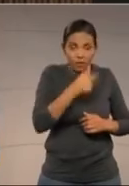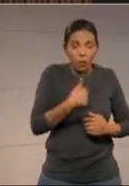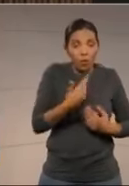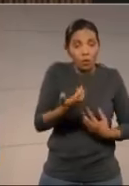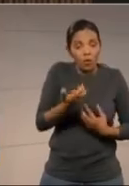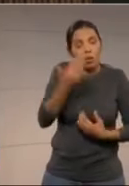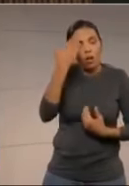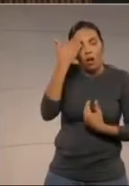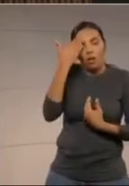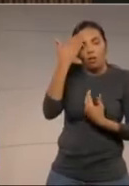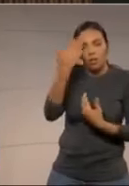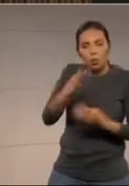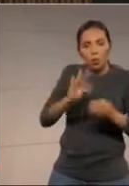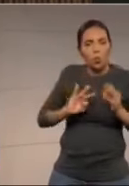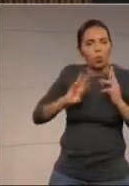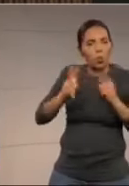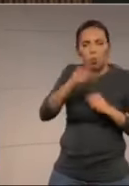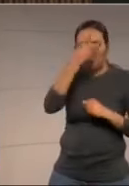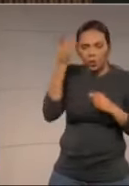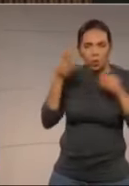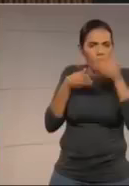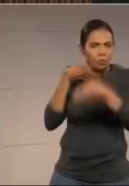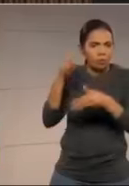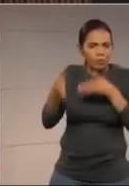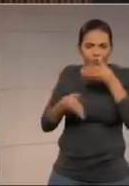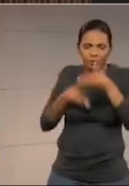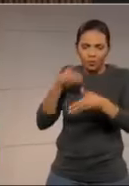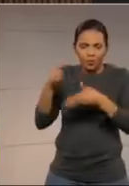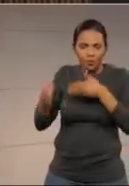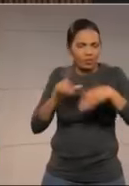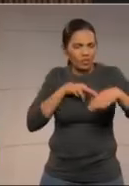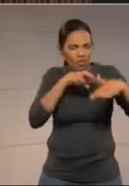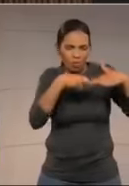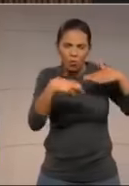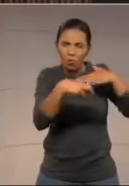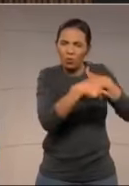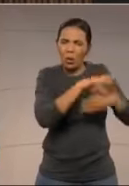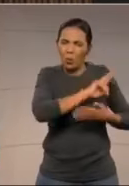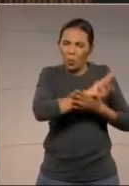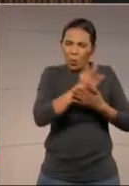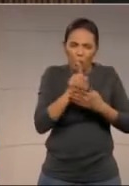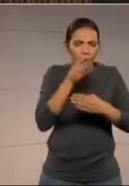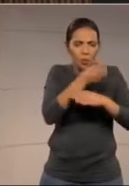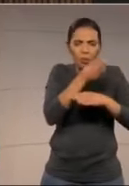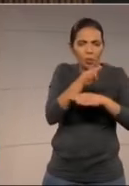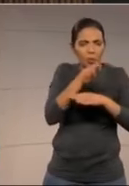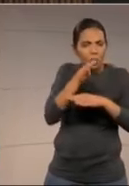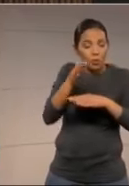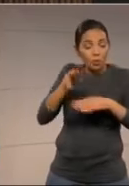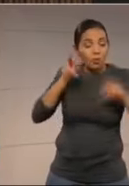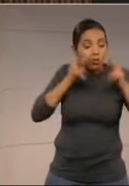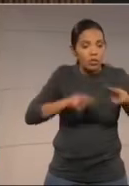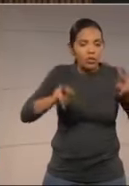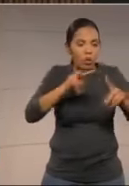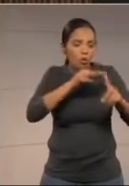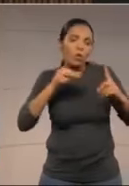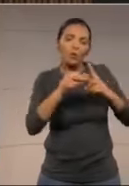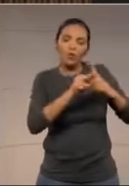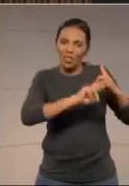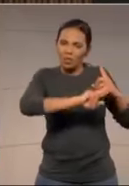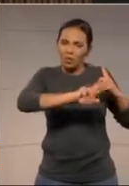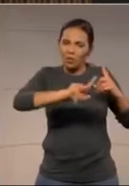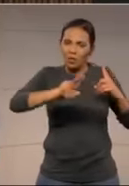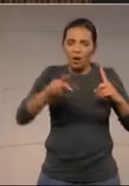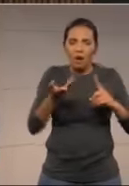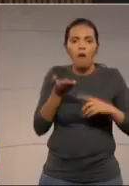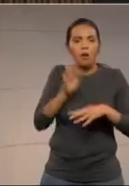que lá estiveram. Na fala de todos, de cada um com o seu modo, com a sua visão de mundo, contribuiu muito. E saio de